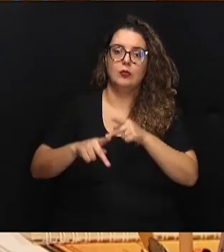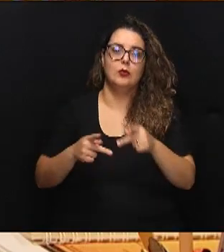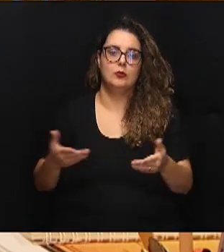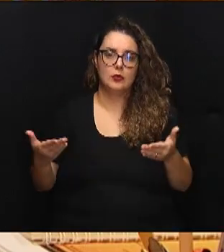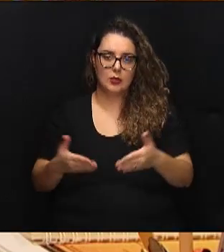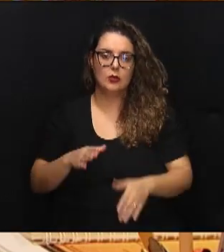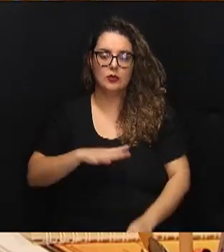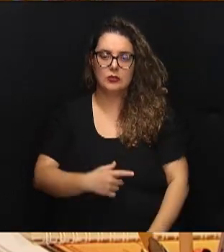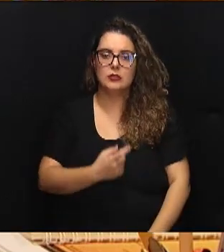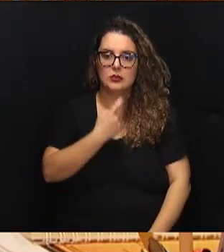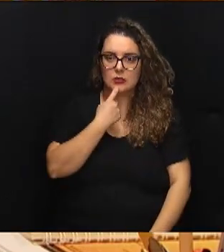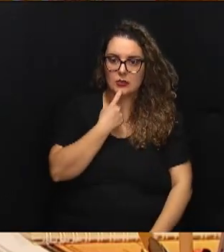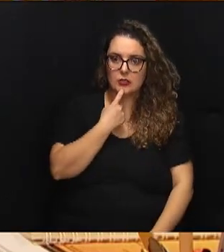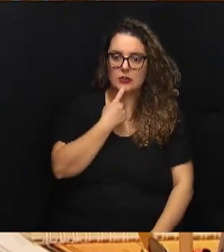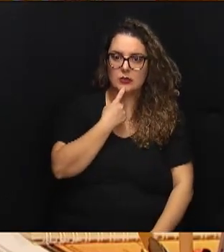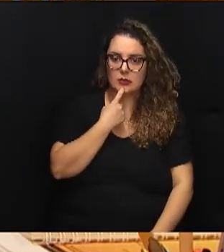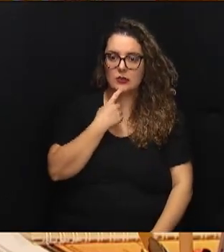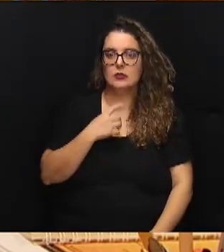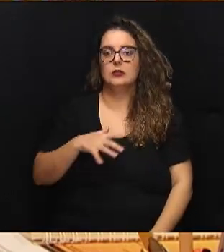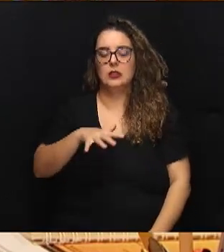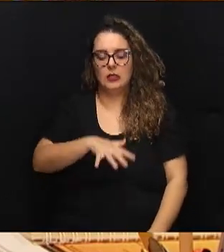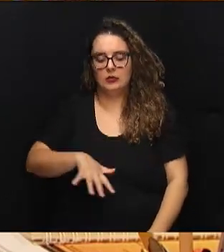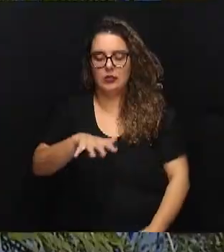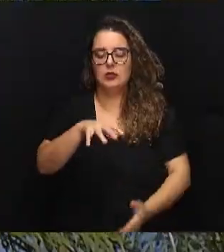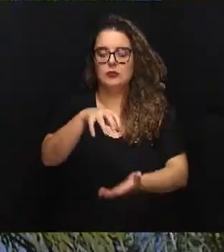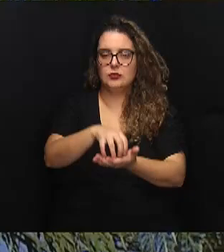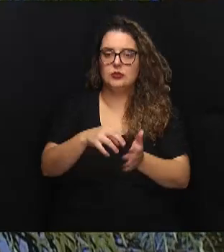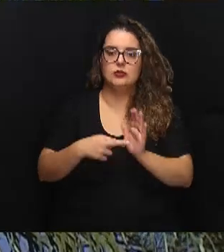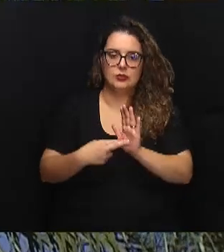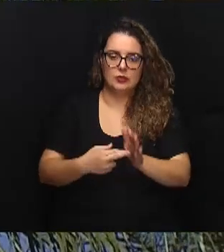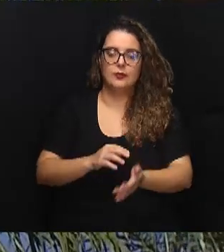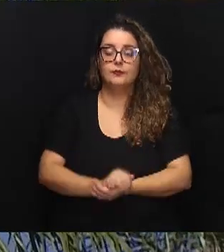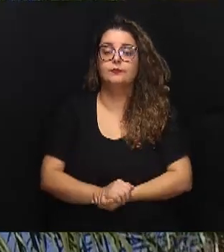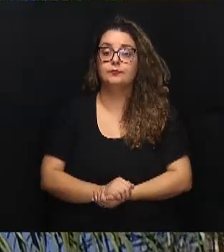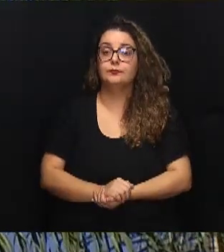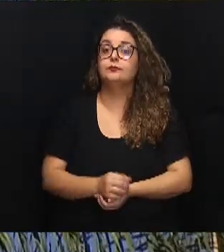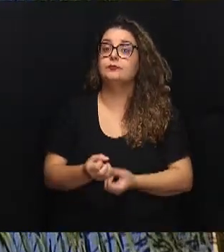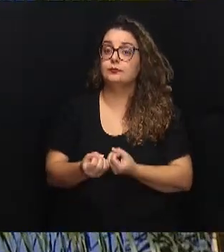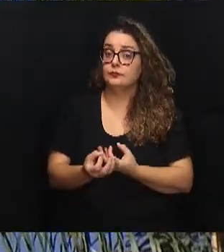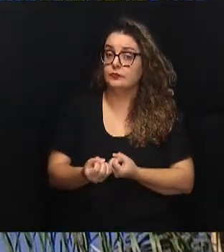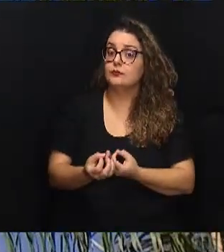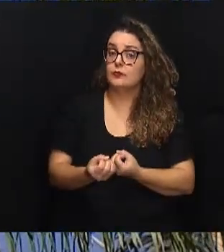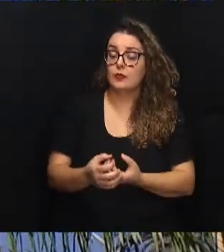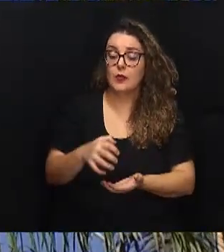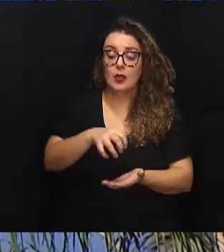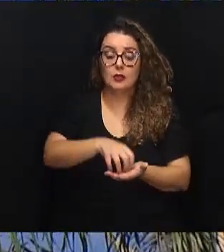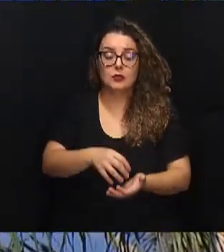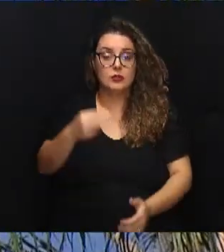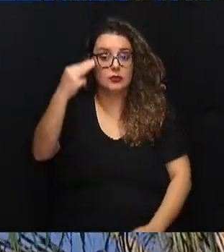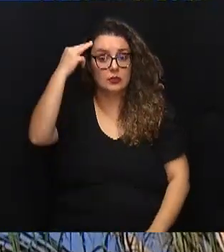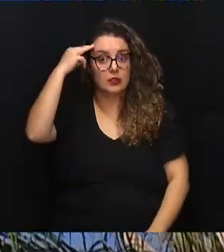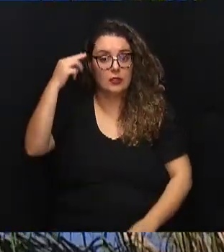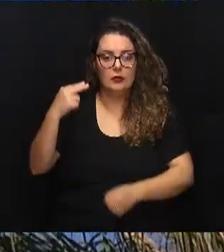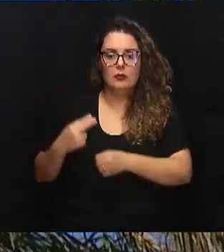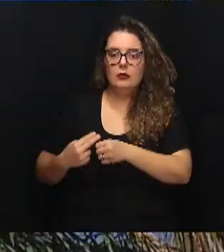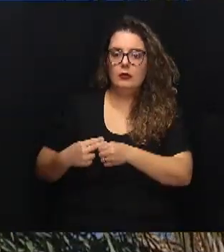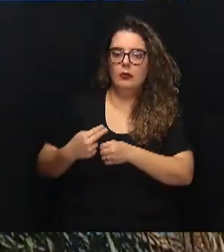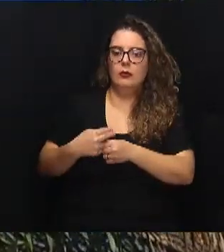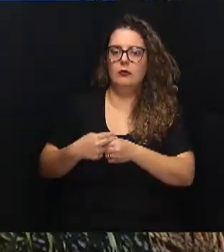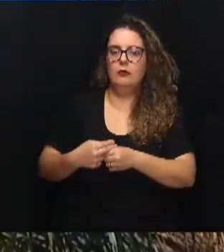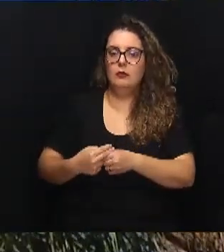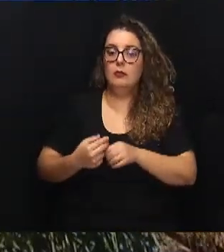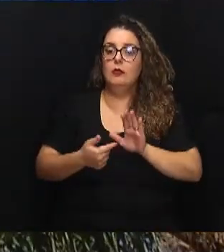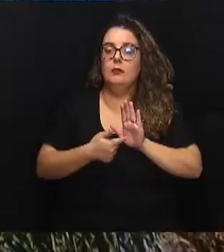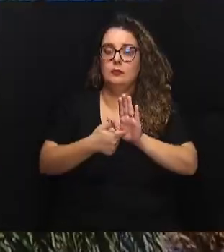Campinas recebe e que passa pelo centro de referência. Dados do Centro de Memória da Unicamp apontam